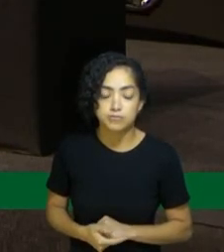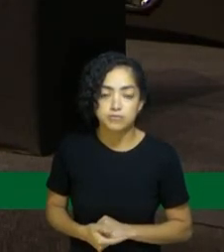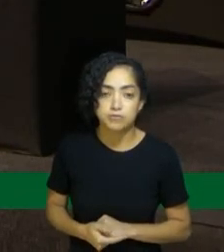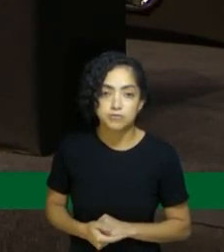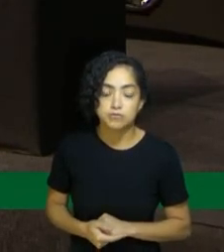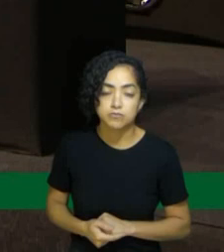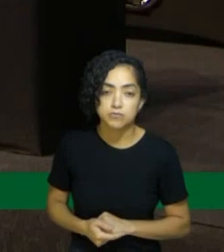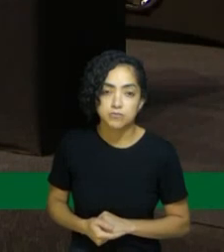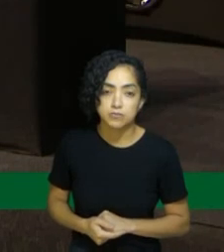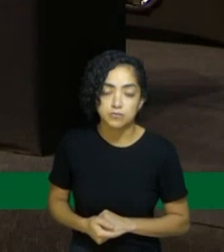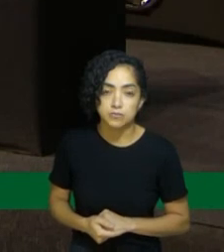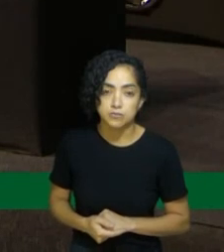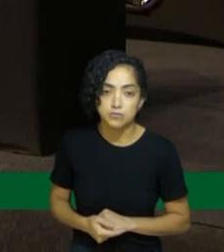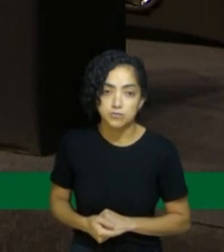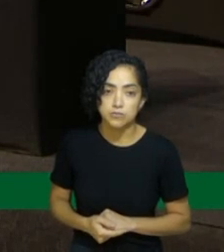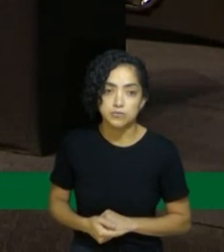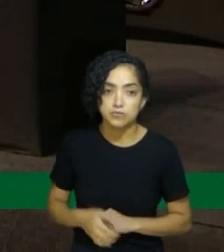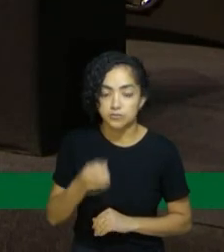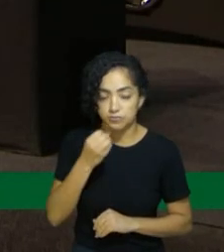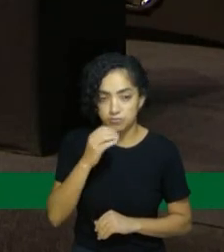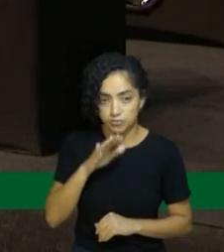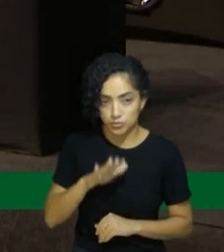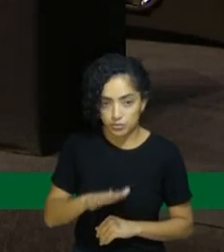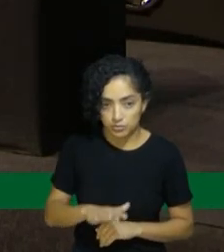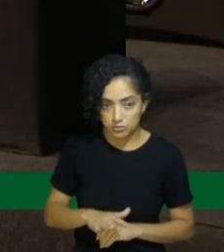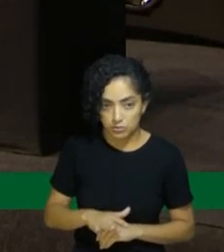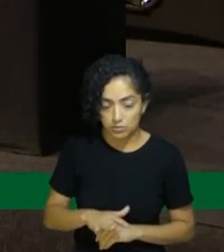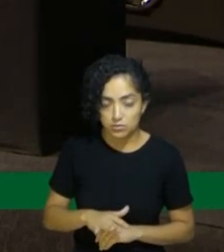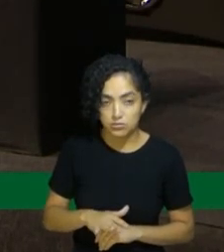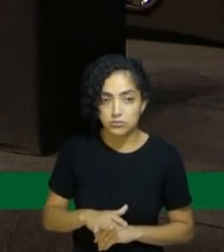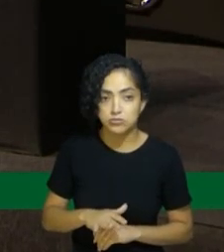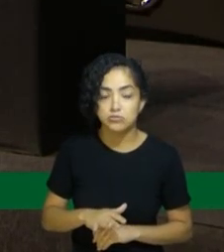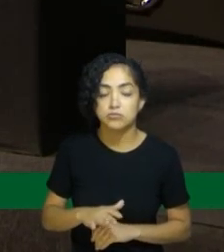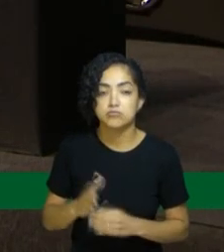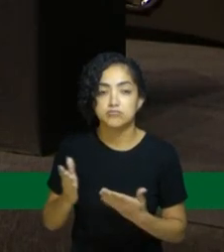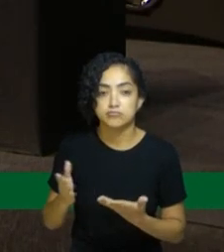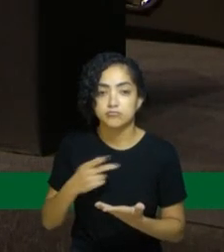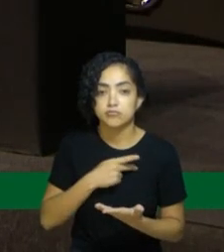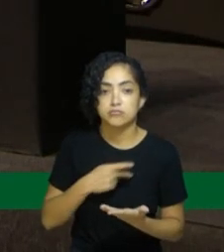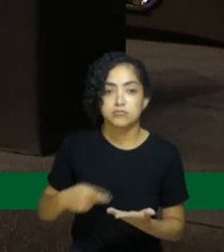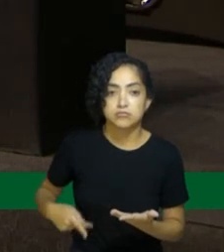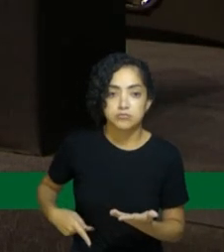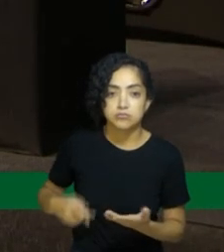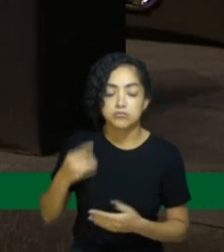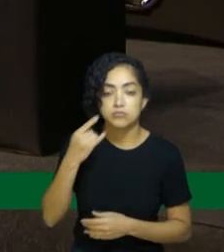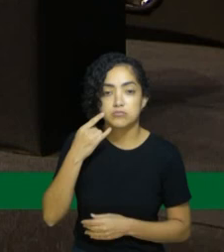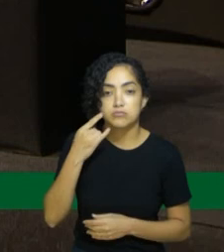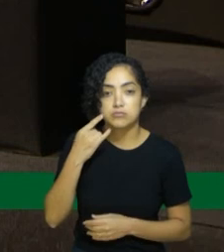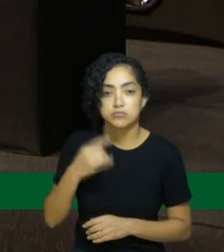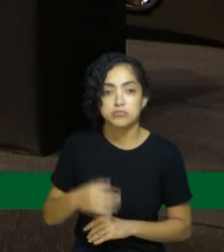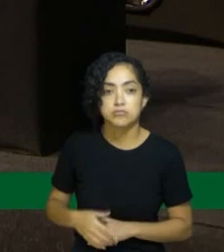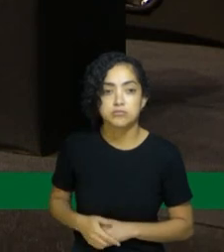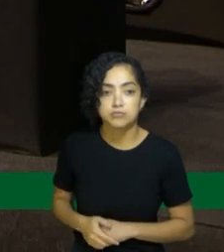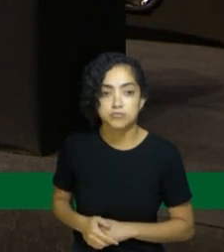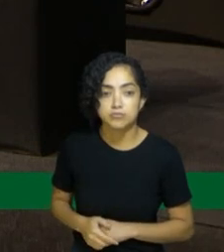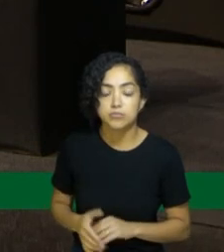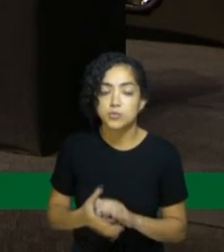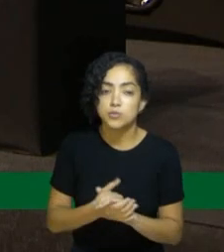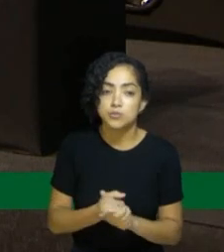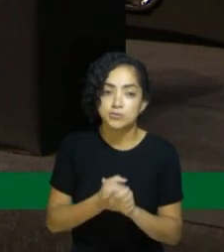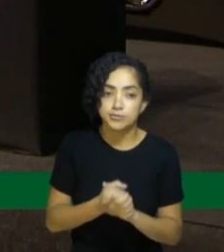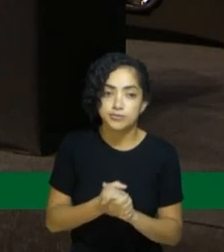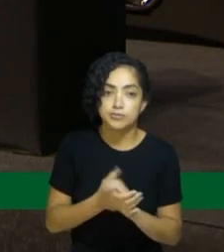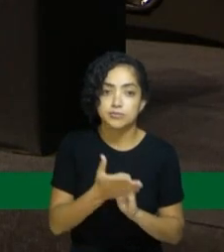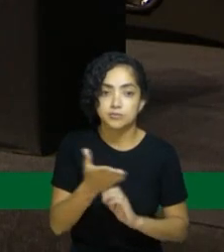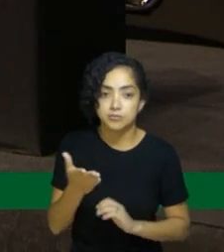Minoto Boa tarde meu nobre amigo Presidente Mauro de Nadal cumprimentar todos os